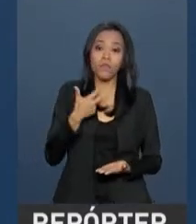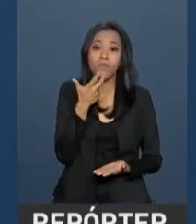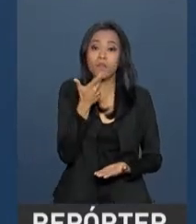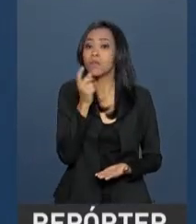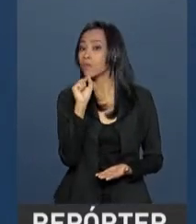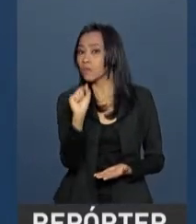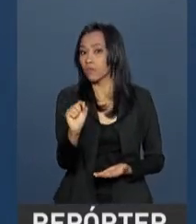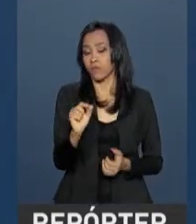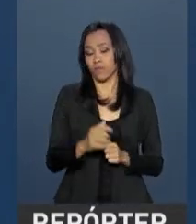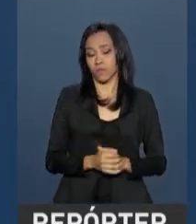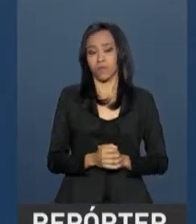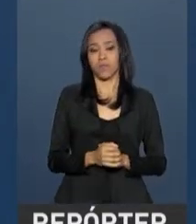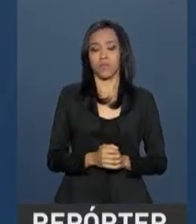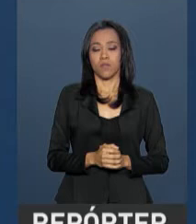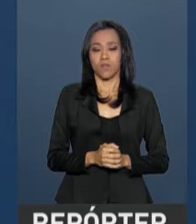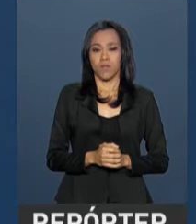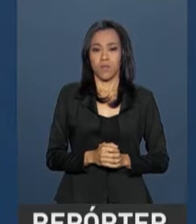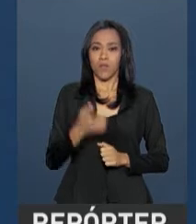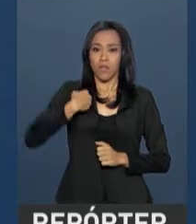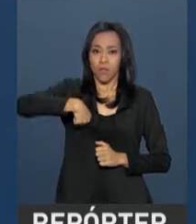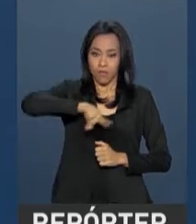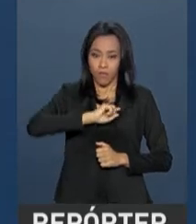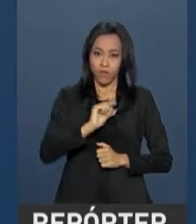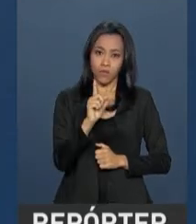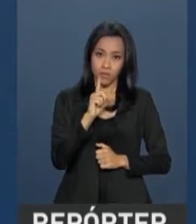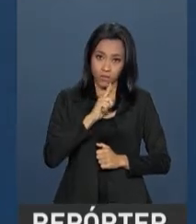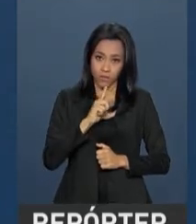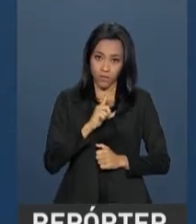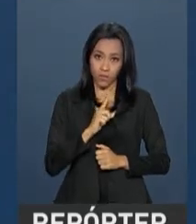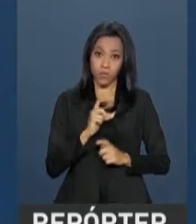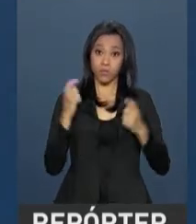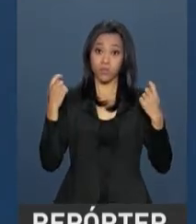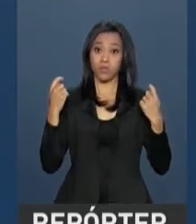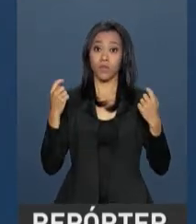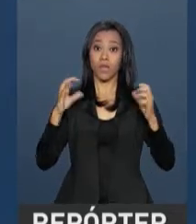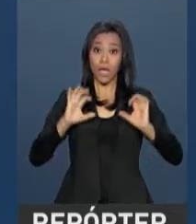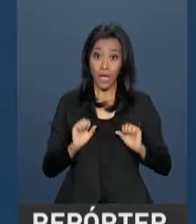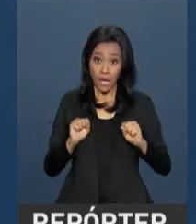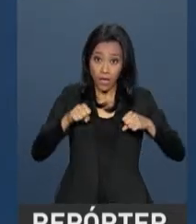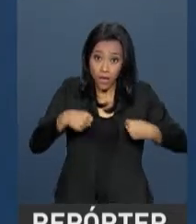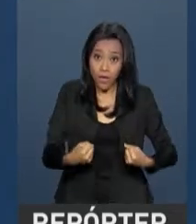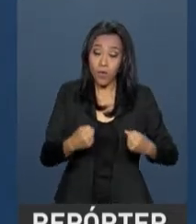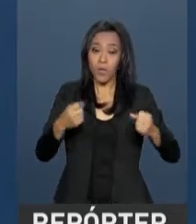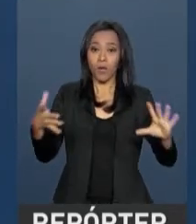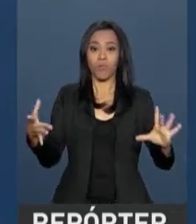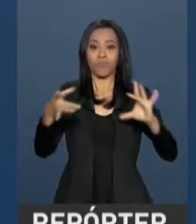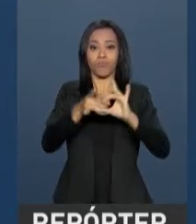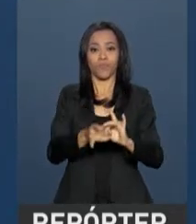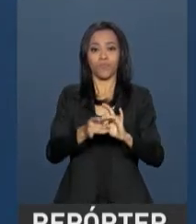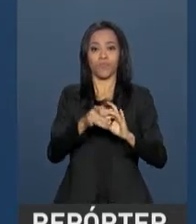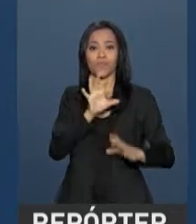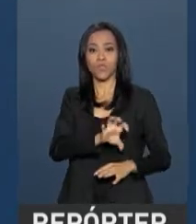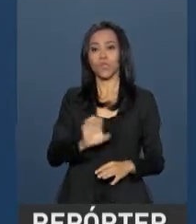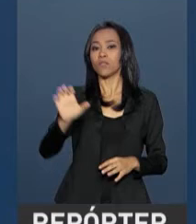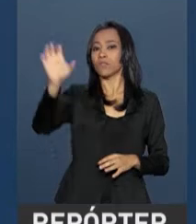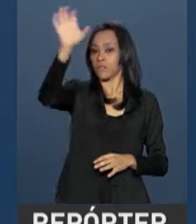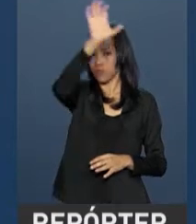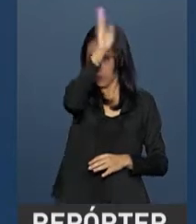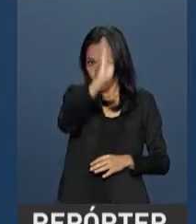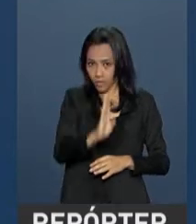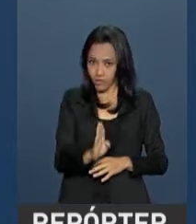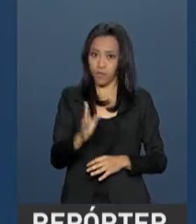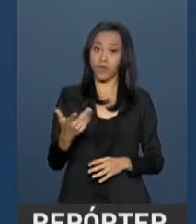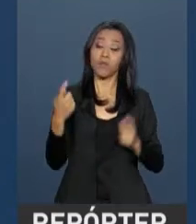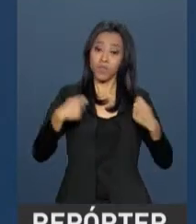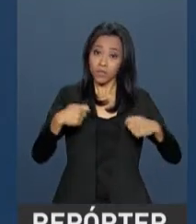disse nós temos que recuperar a federação brasileira e para recuperar a